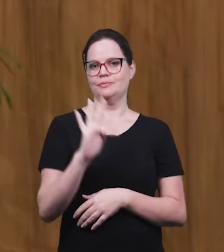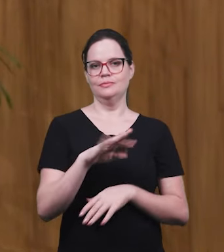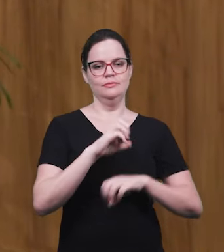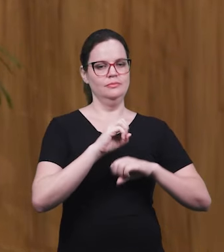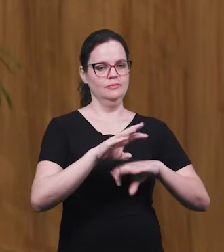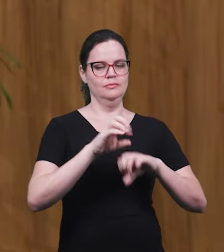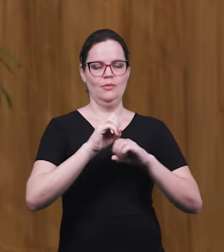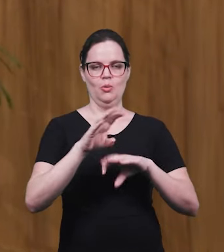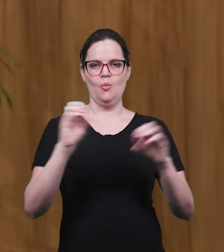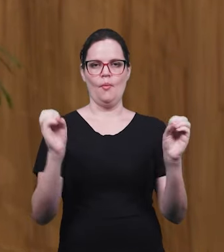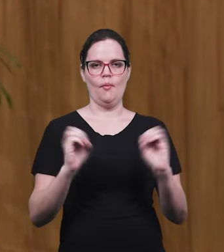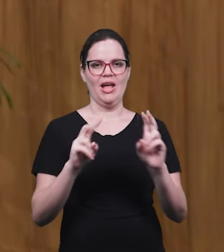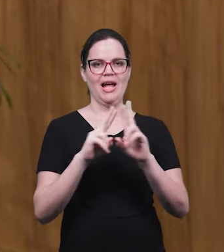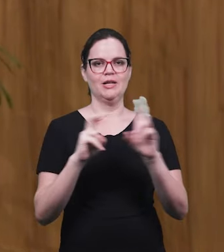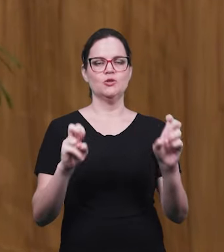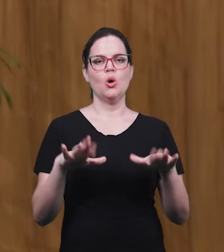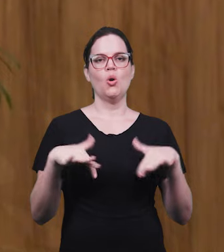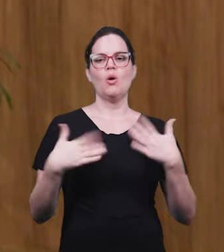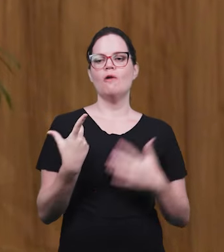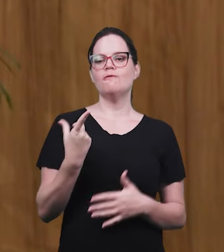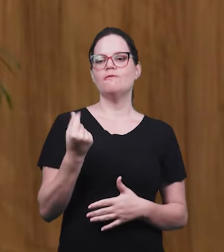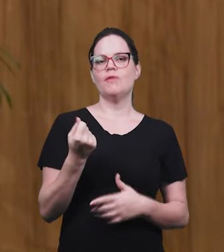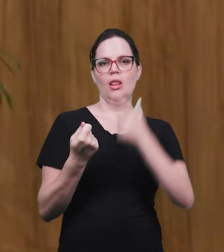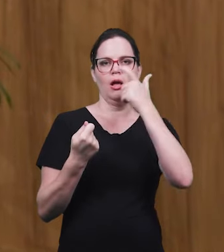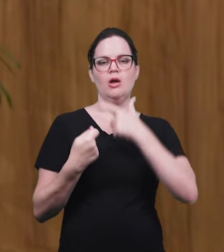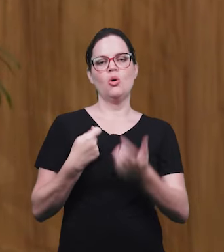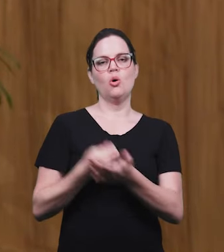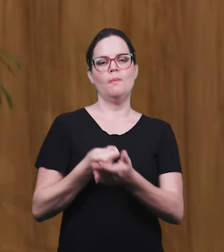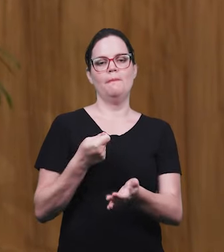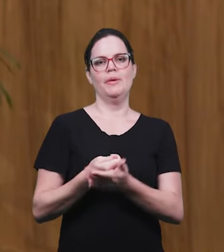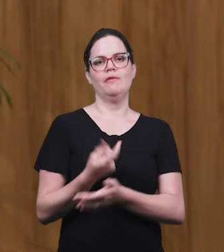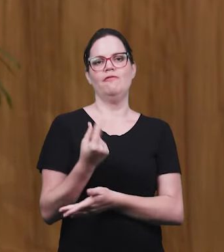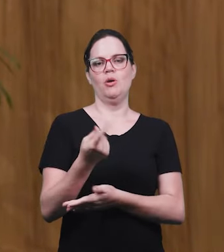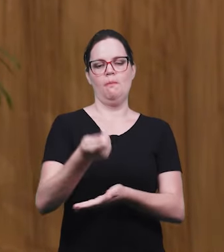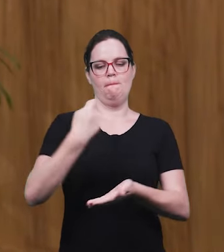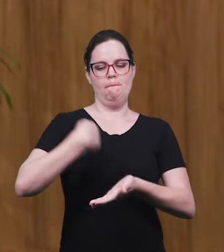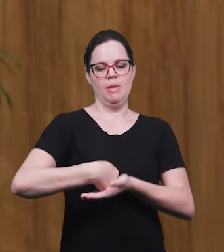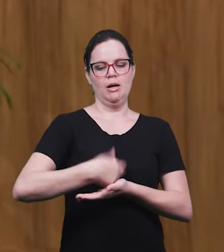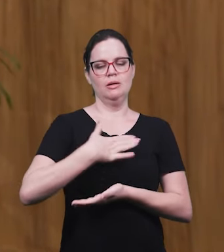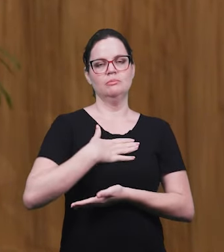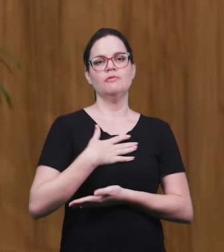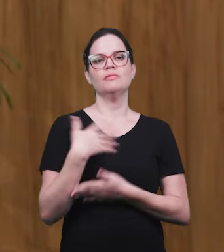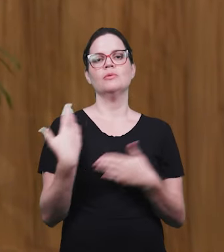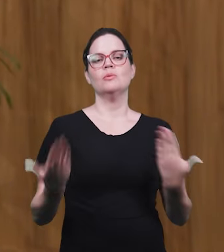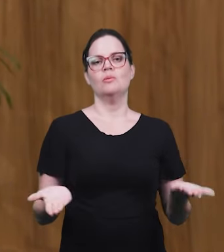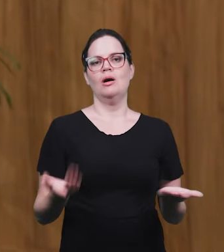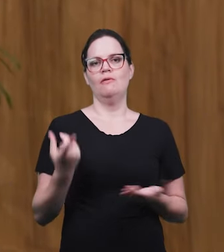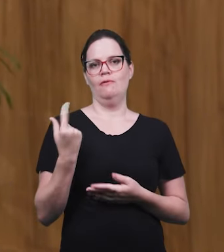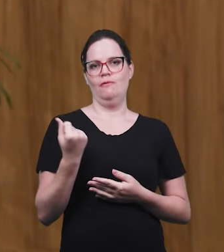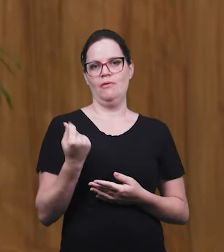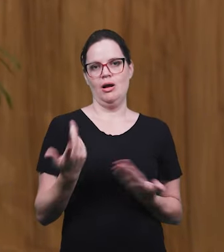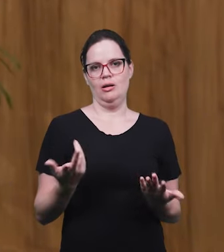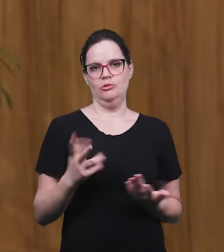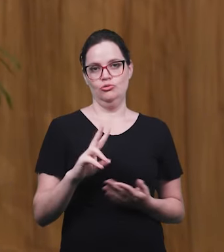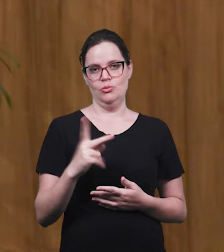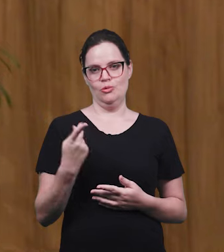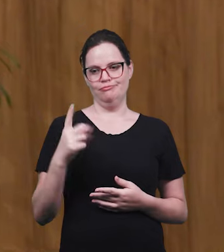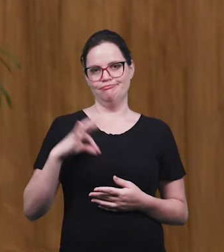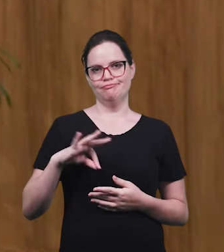ensina objetivamente como que a pessoa vai cobrar os honorários, como que ela vai dar valor aos seus